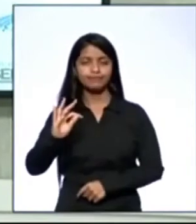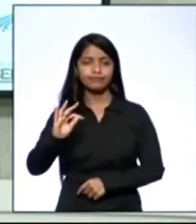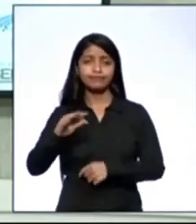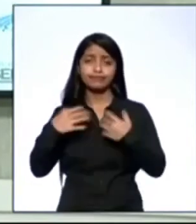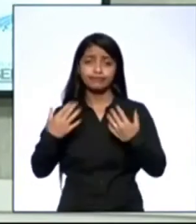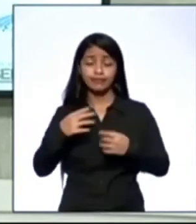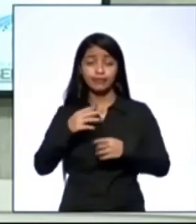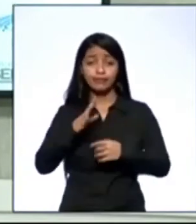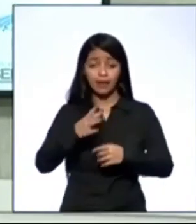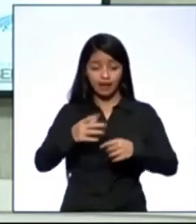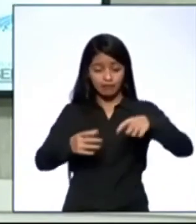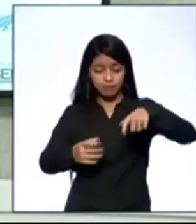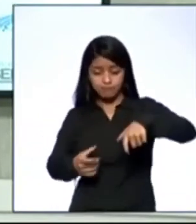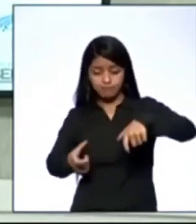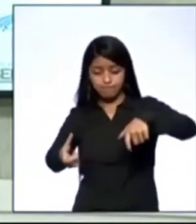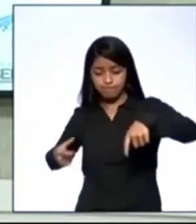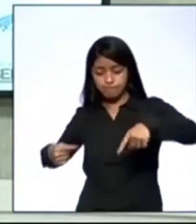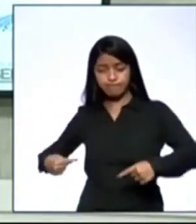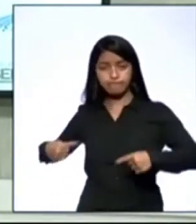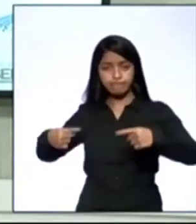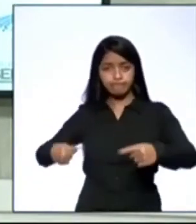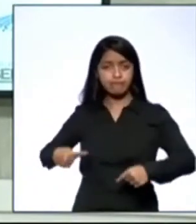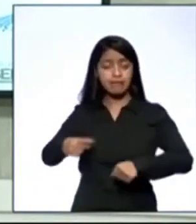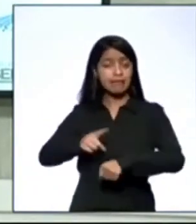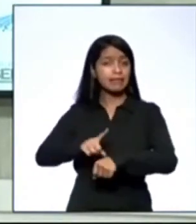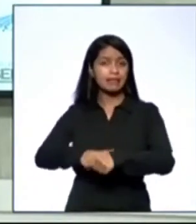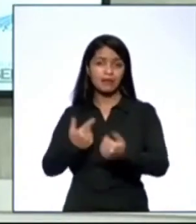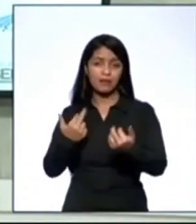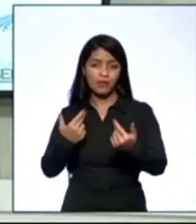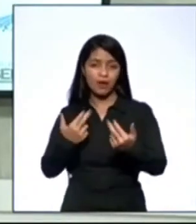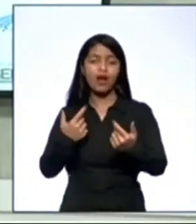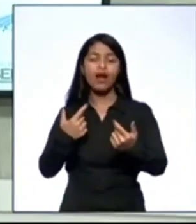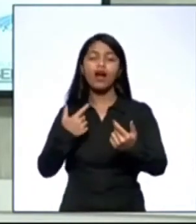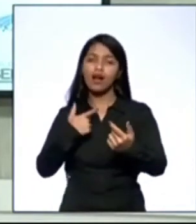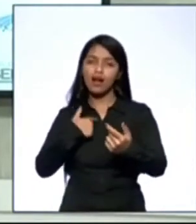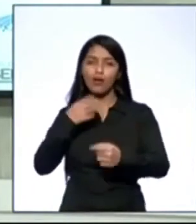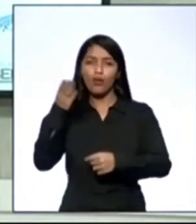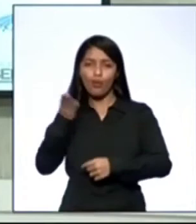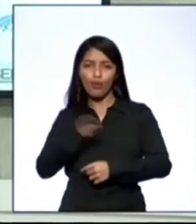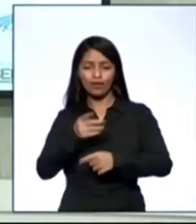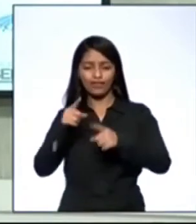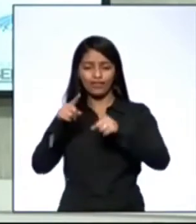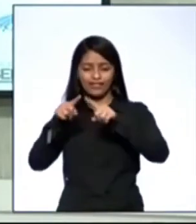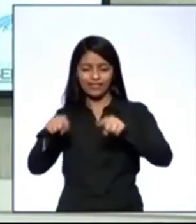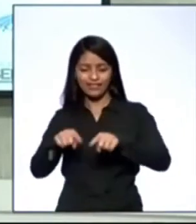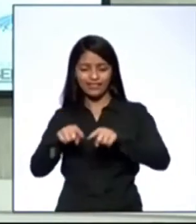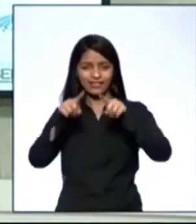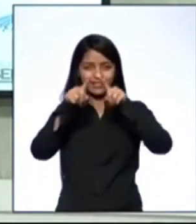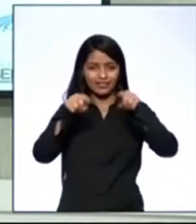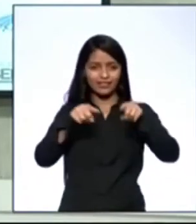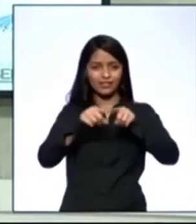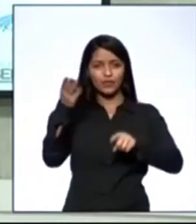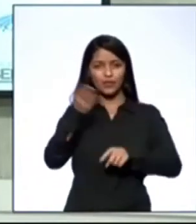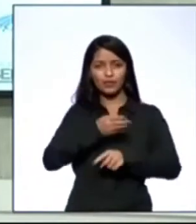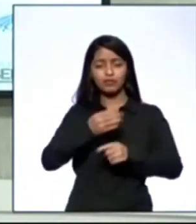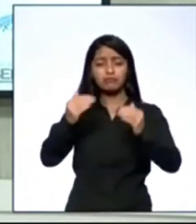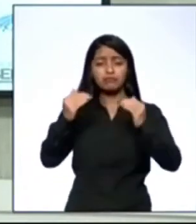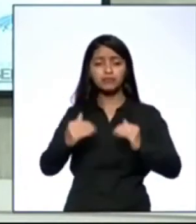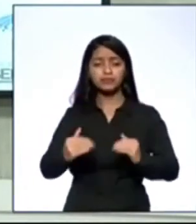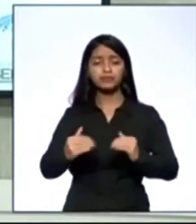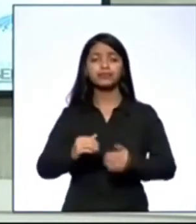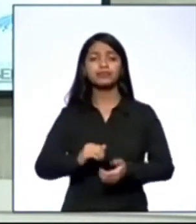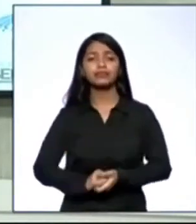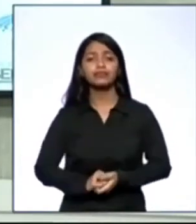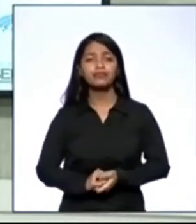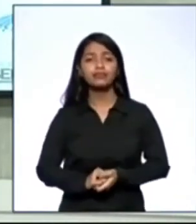ao mesmo tempo, eu posso simplificar o ΔT com ΔT e ficar assim: raio de B vezes o seu número de